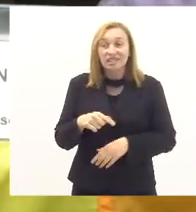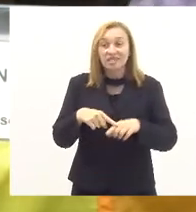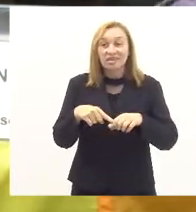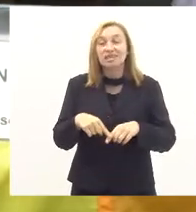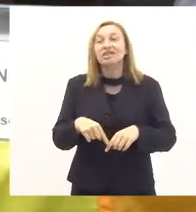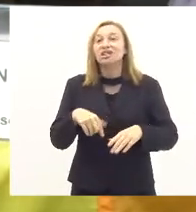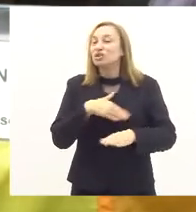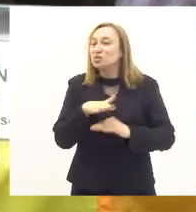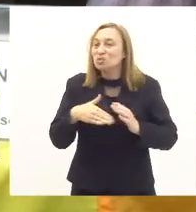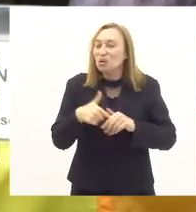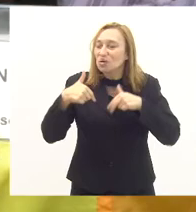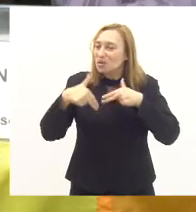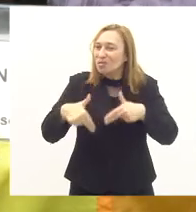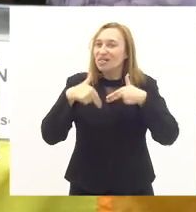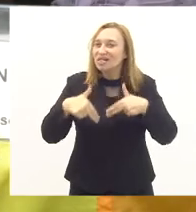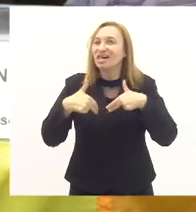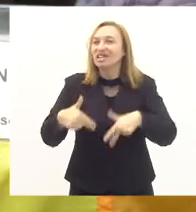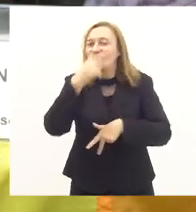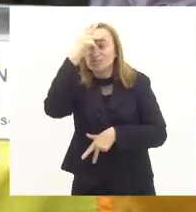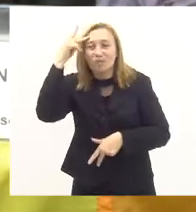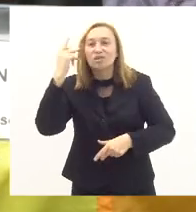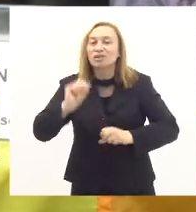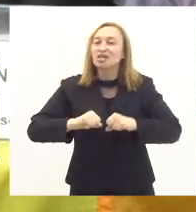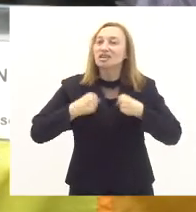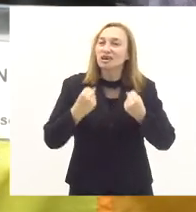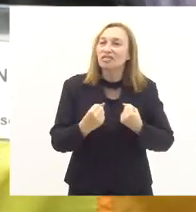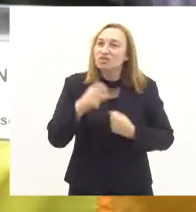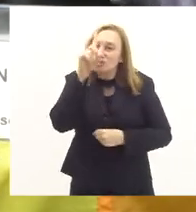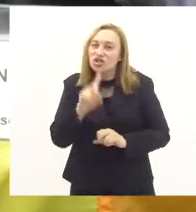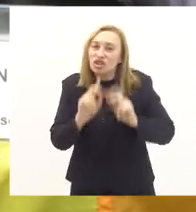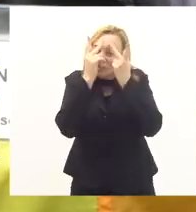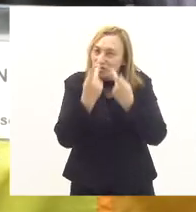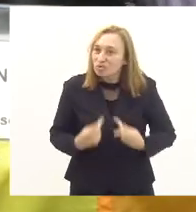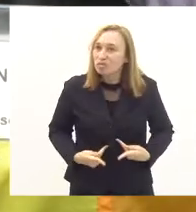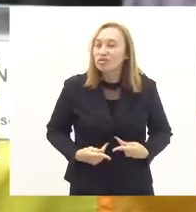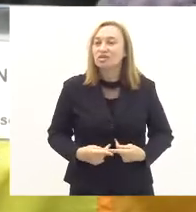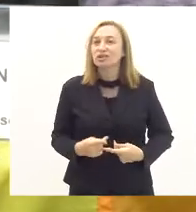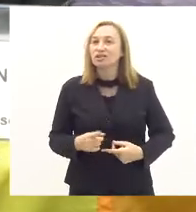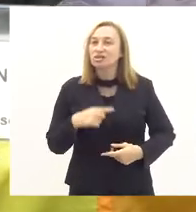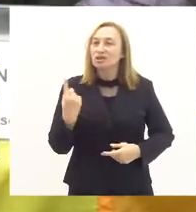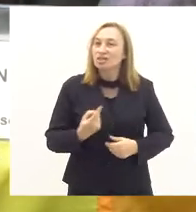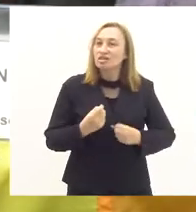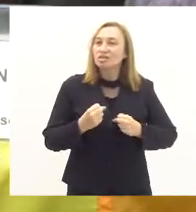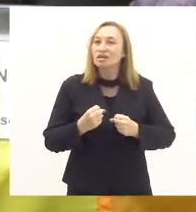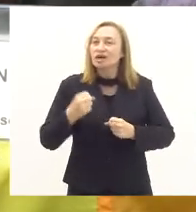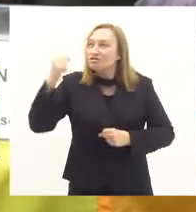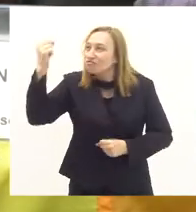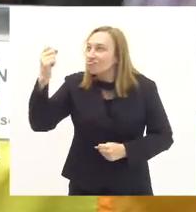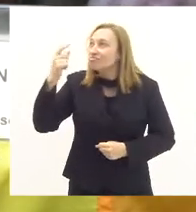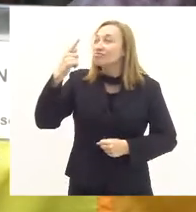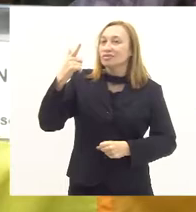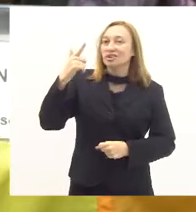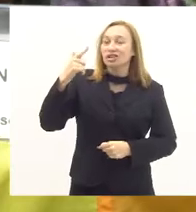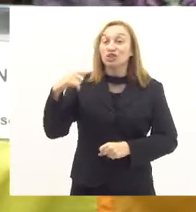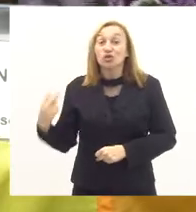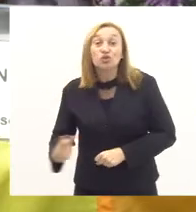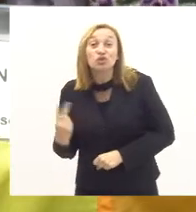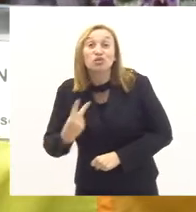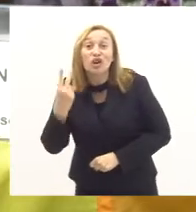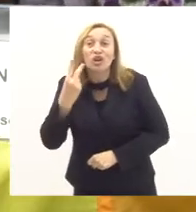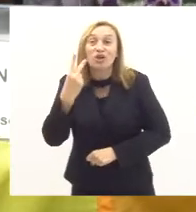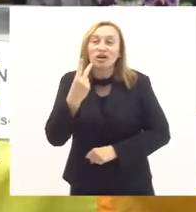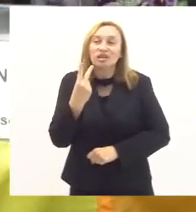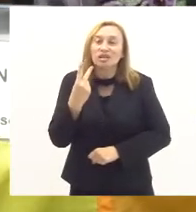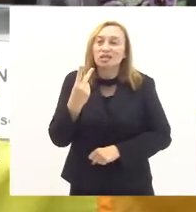toda a militância, e todas as pessoas que defendem os direitos humanos, nós vamos estar nos inspirando nos valores,